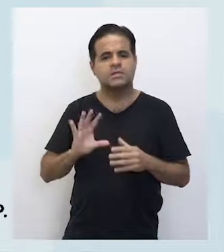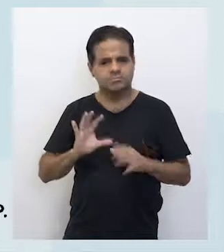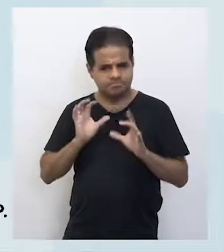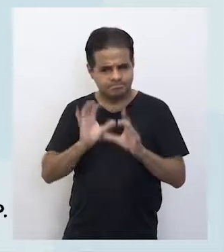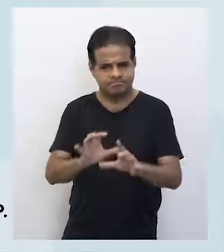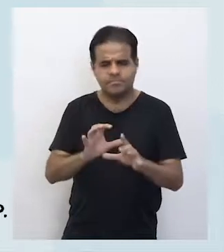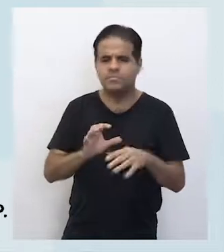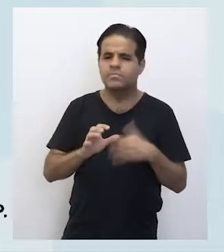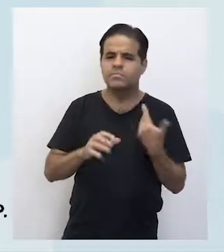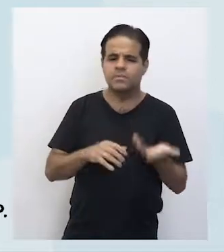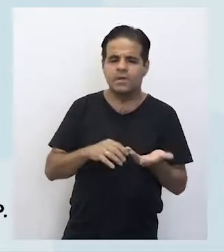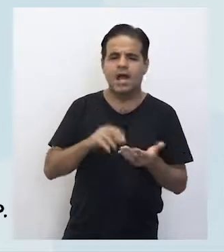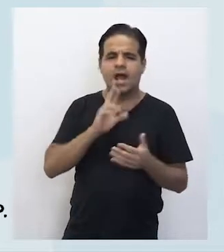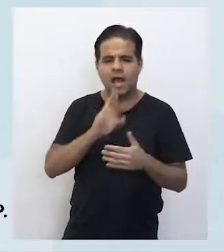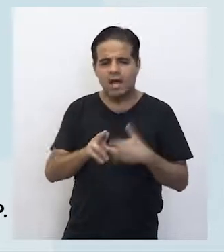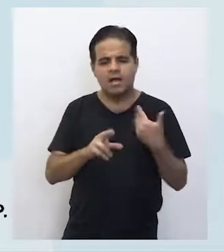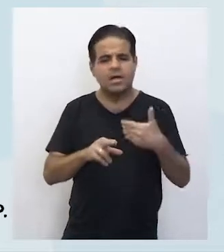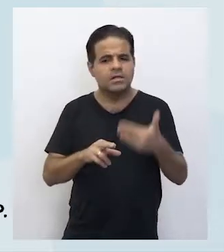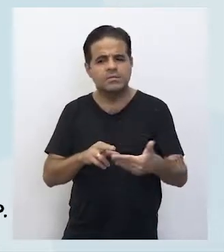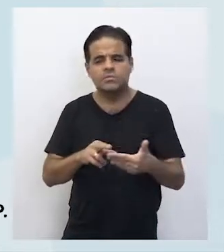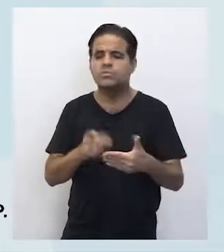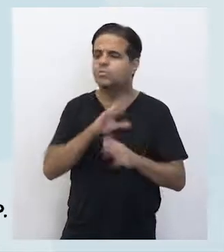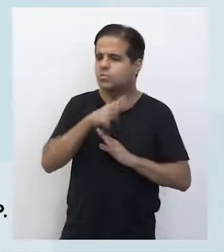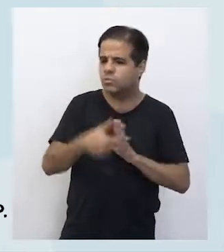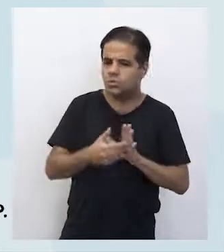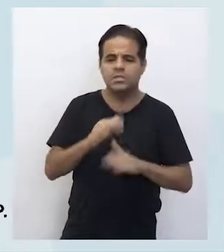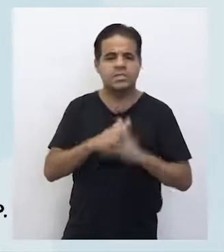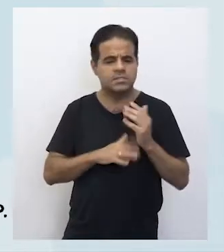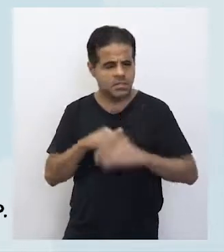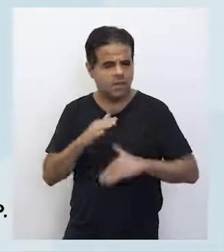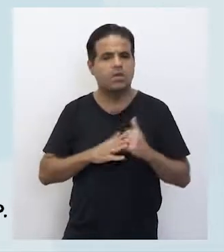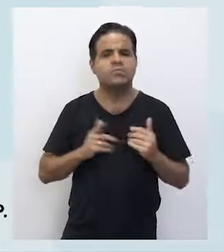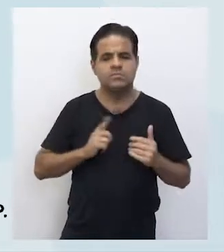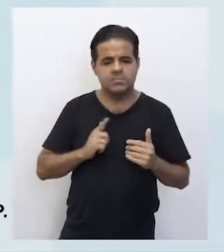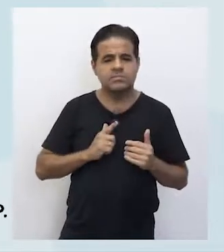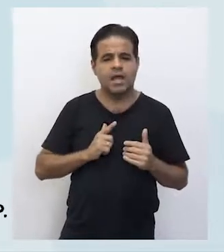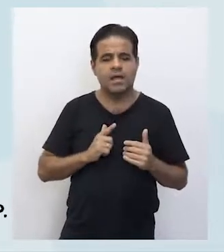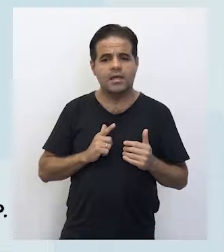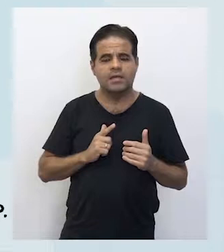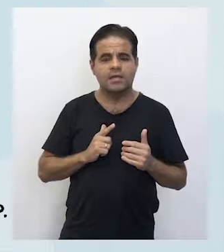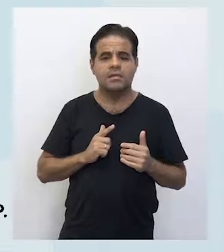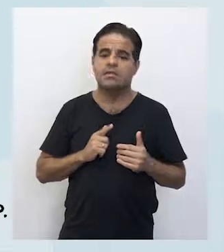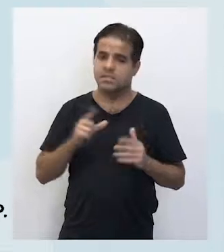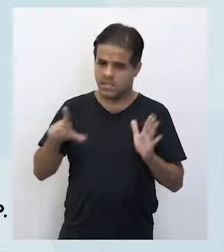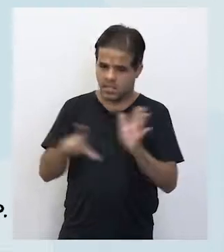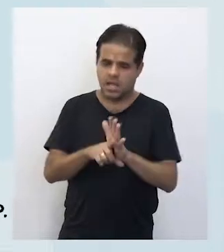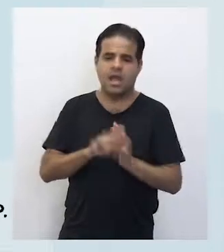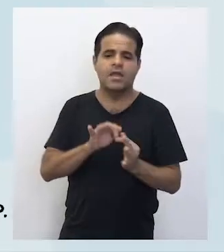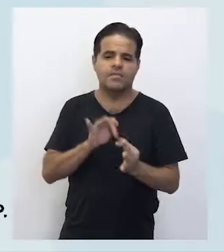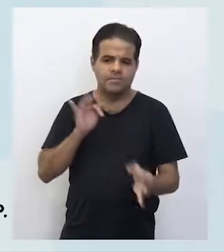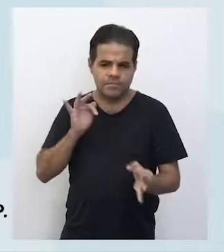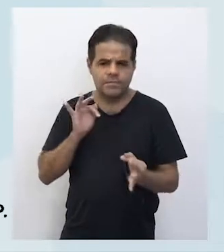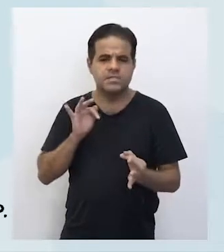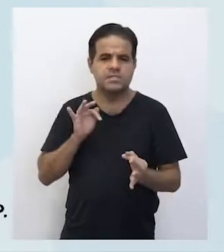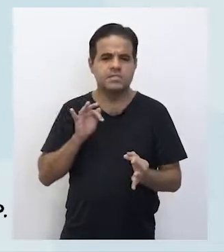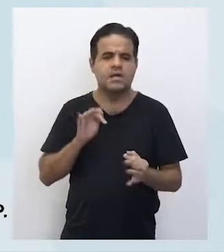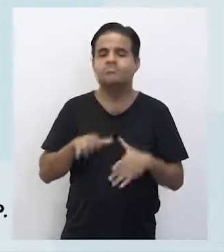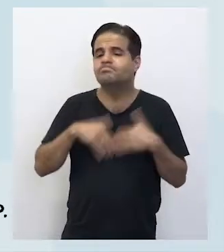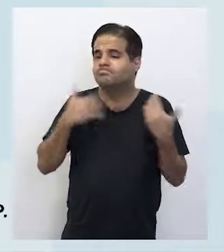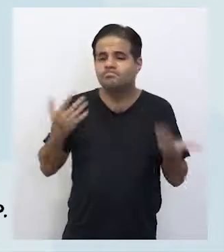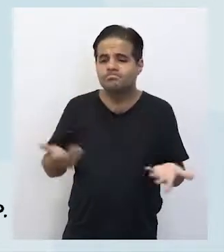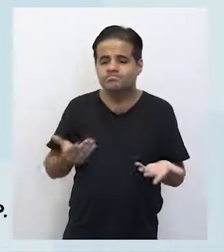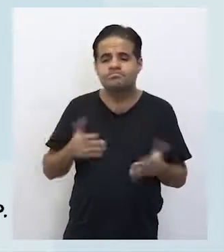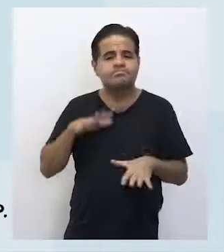sabe? A argumentação de causa e consequência. Então, toda ação tem uma reação, não tem? Sim. Isso aí é lei da física até, não é? Sim. Qual foi